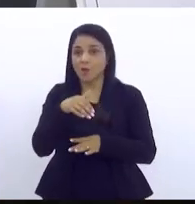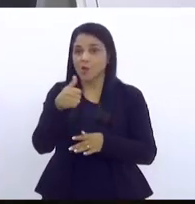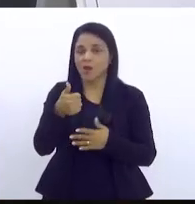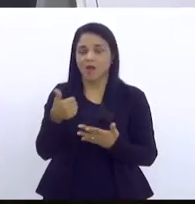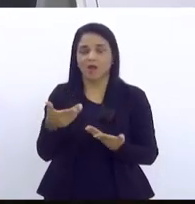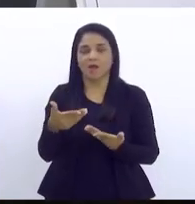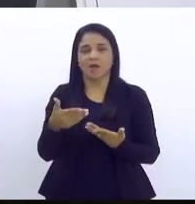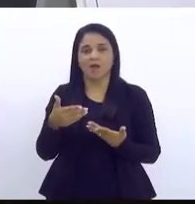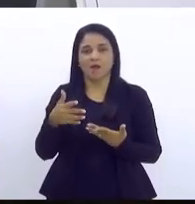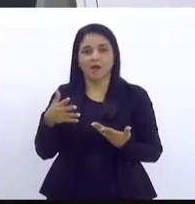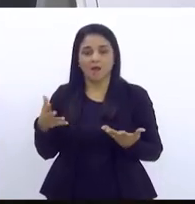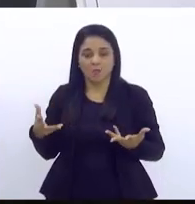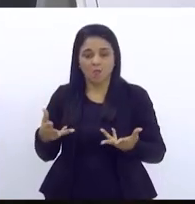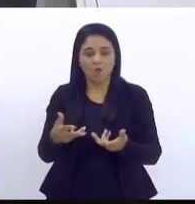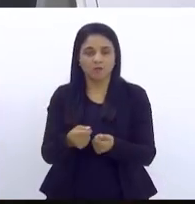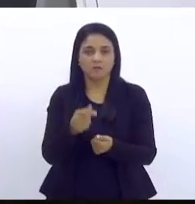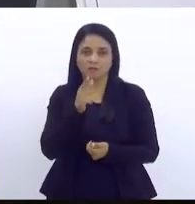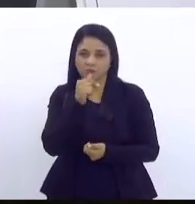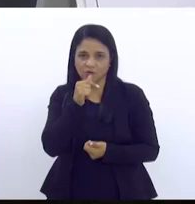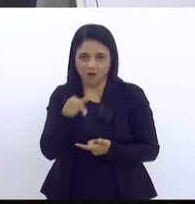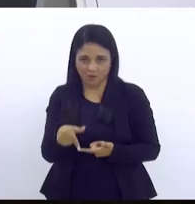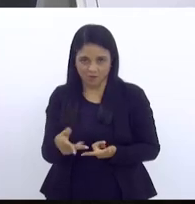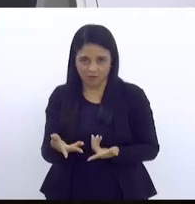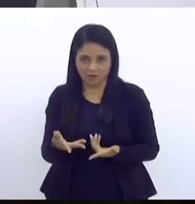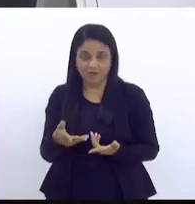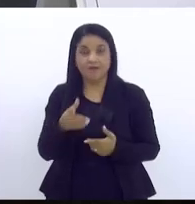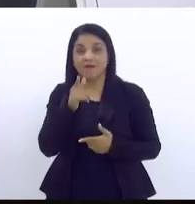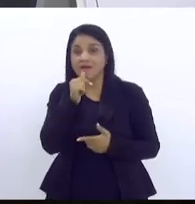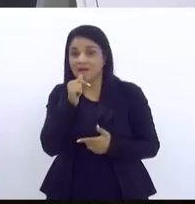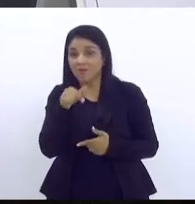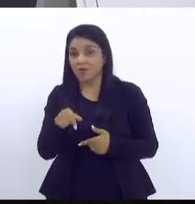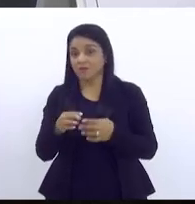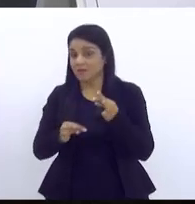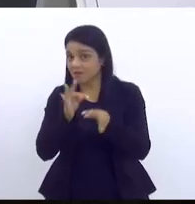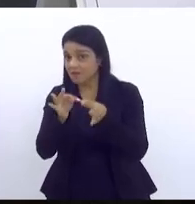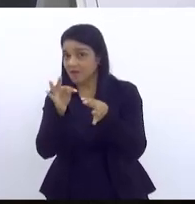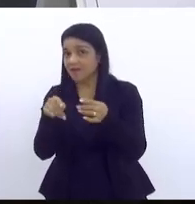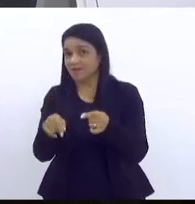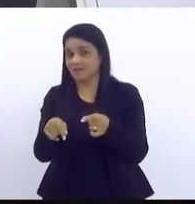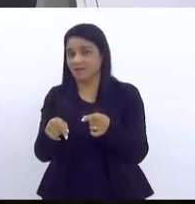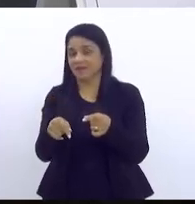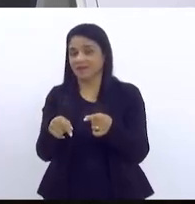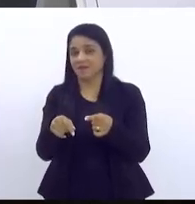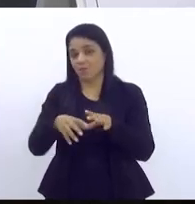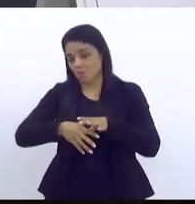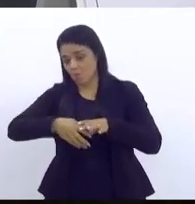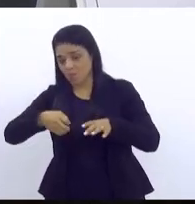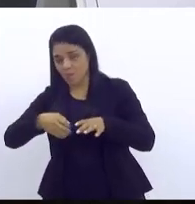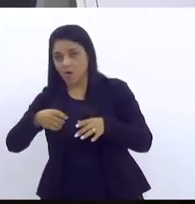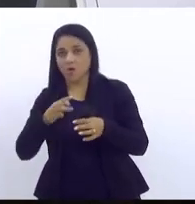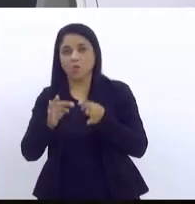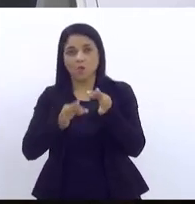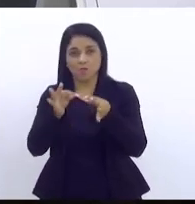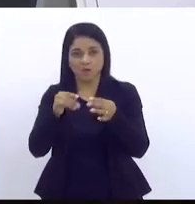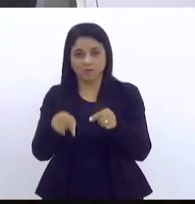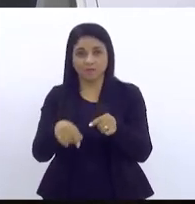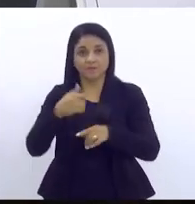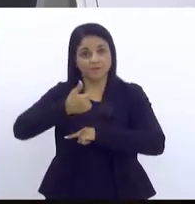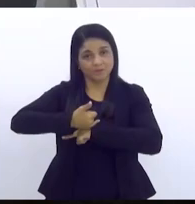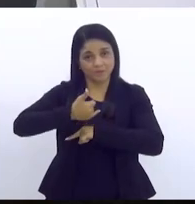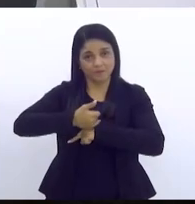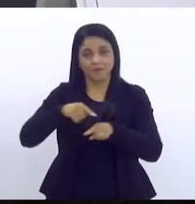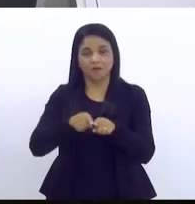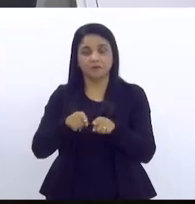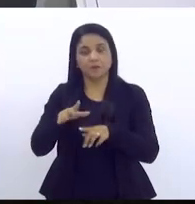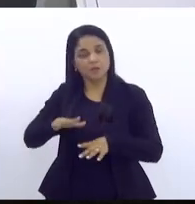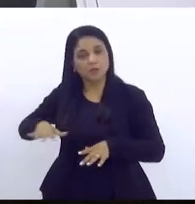quantidade e a qualidade da água disponível água é essa que vai ser tratada vai ser coletada e tratada por quem aqui na Capital em